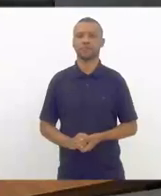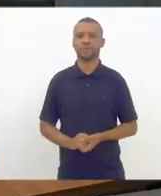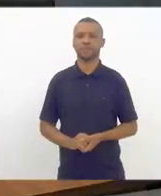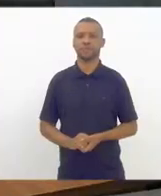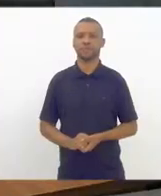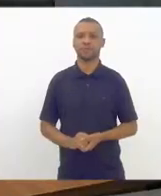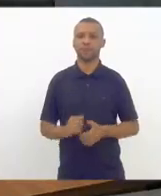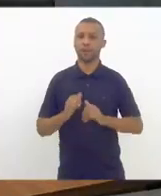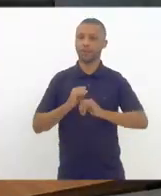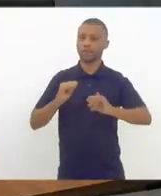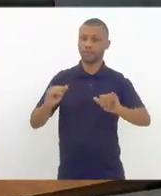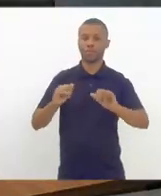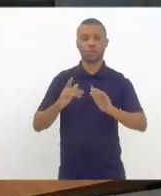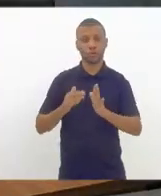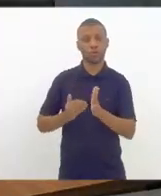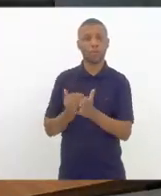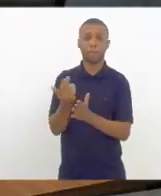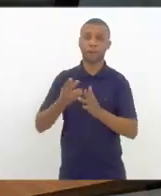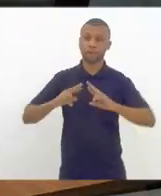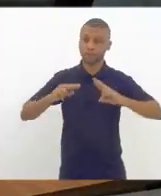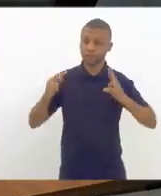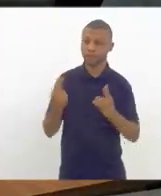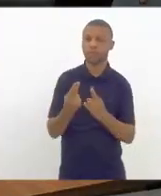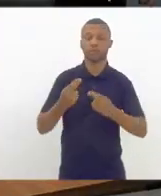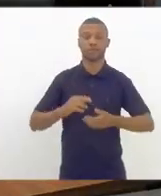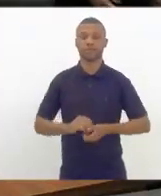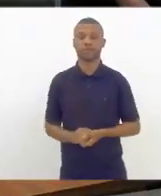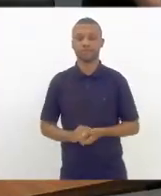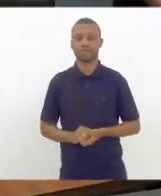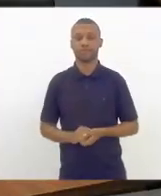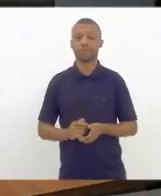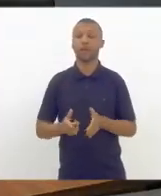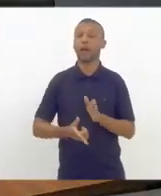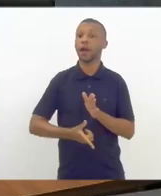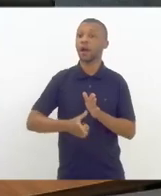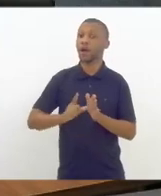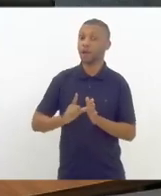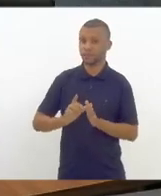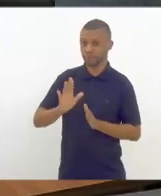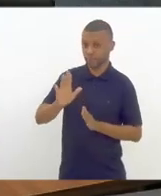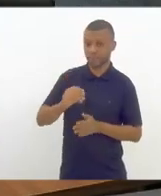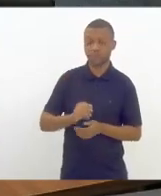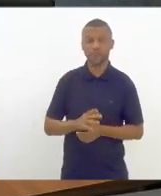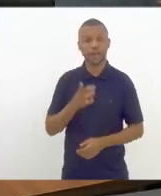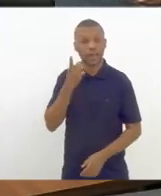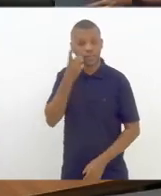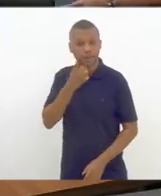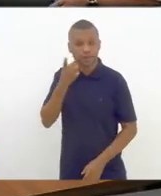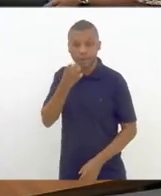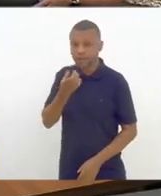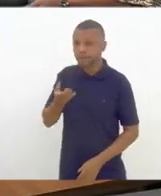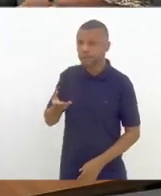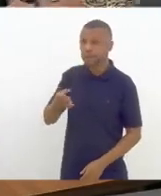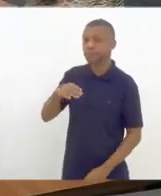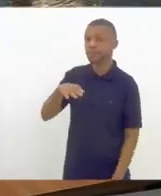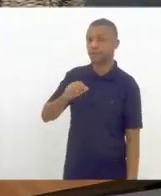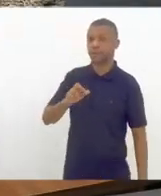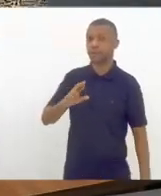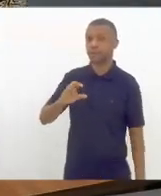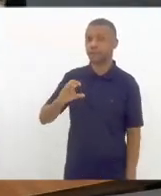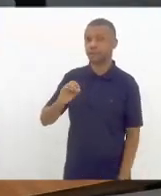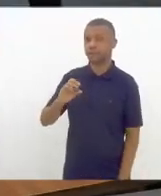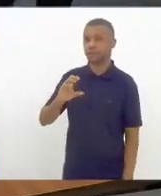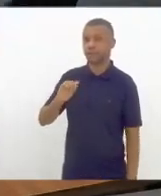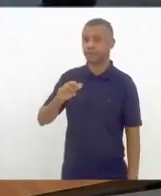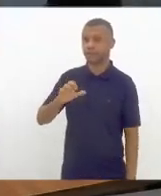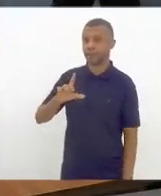Está reaberta a sessão. Passa-se a ordem do dia. Antes, porém, deputado Márcio Canella. Pela ordem, senhor presidente. Senhor presidente,